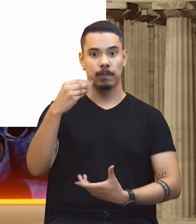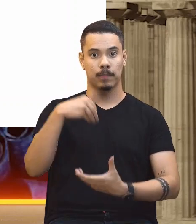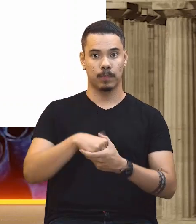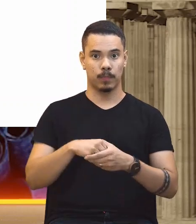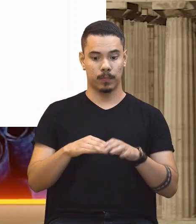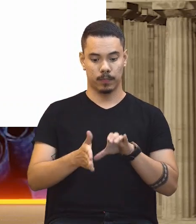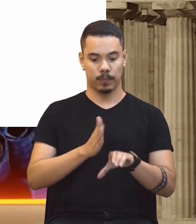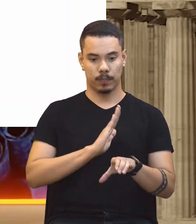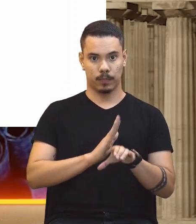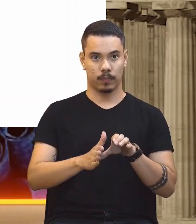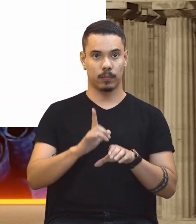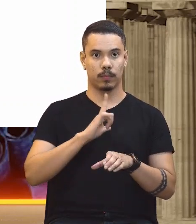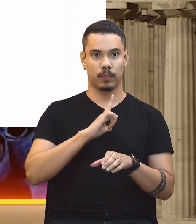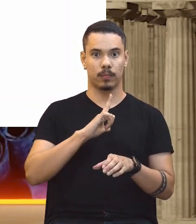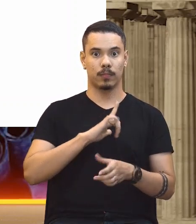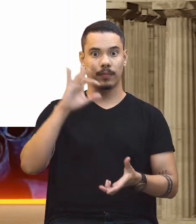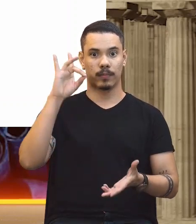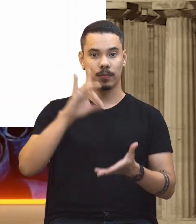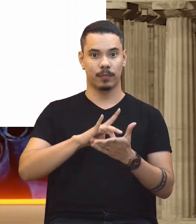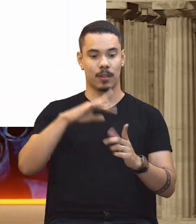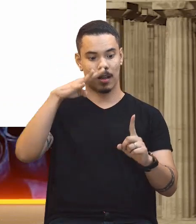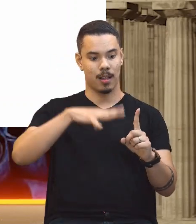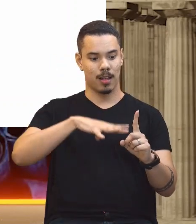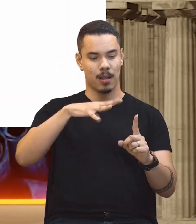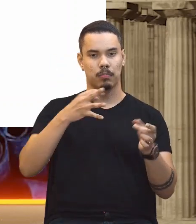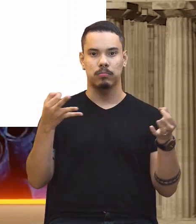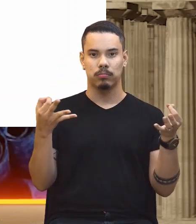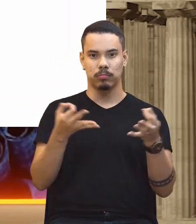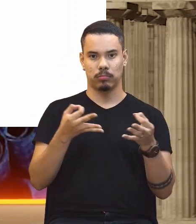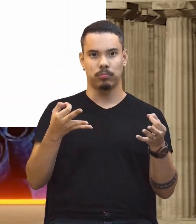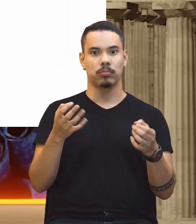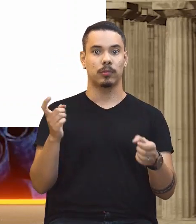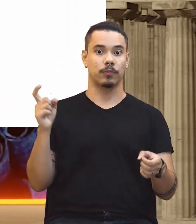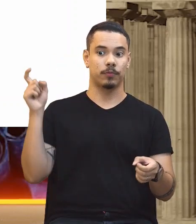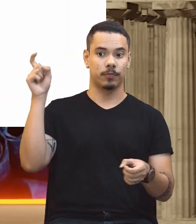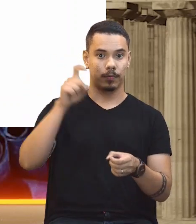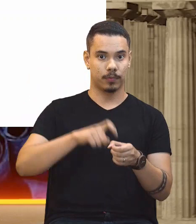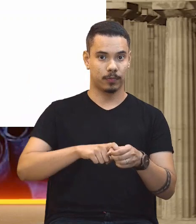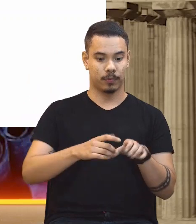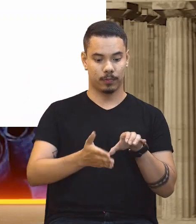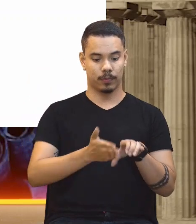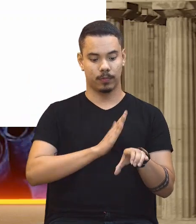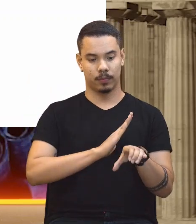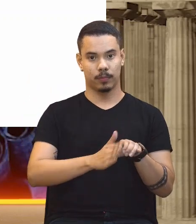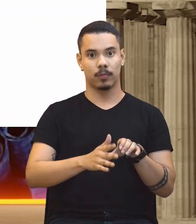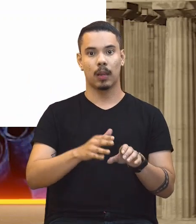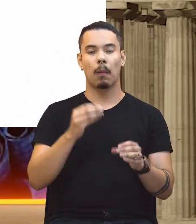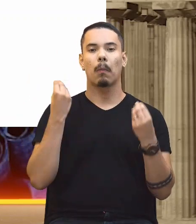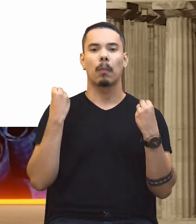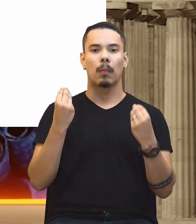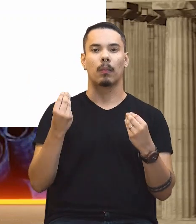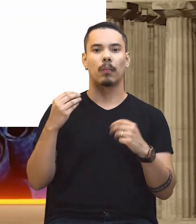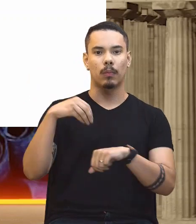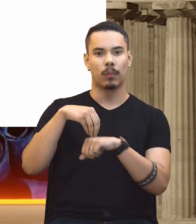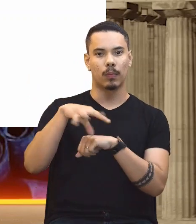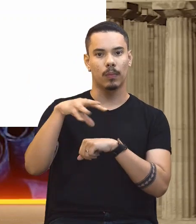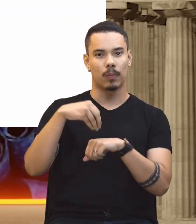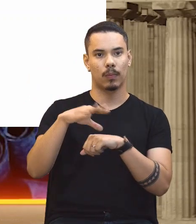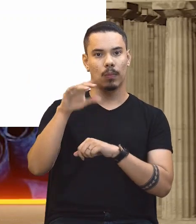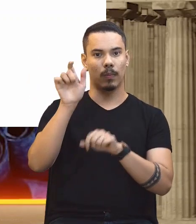e contempla a realidade perfeita, ele volta para a caverna para orientar os demais.